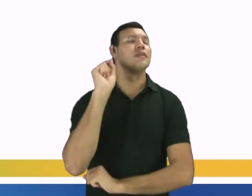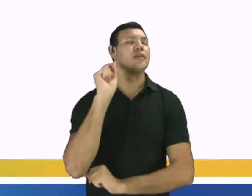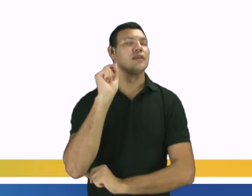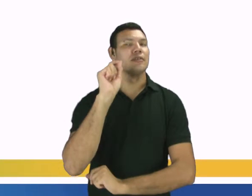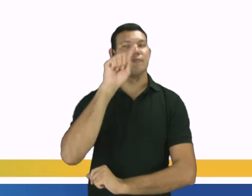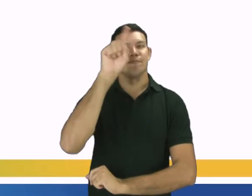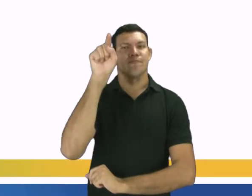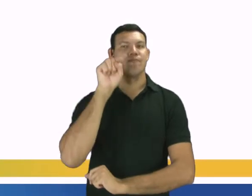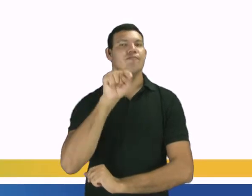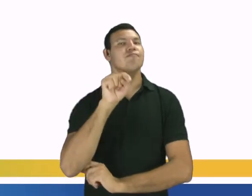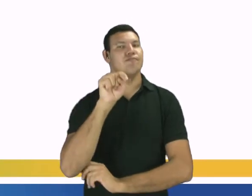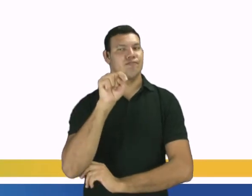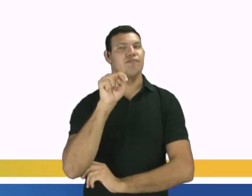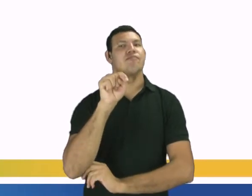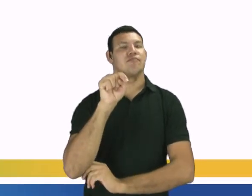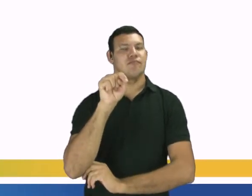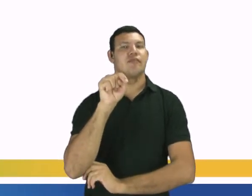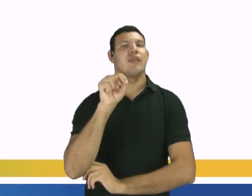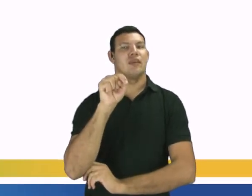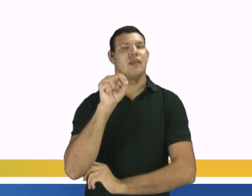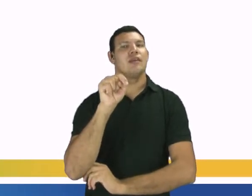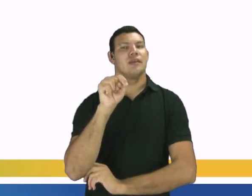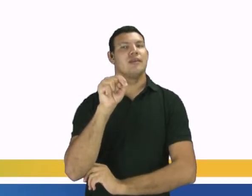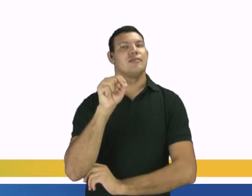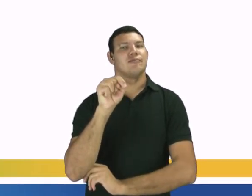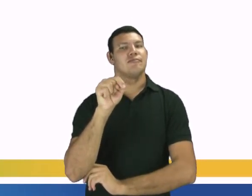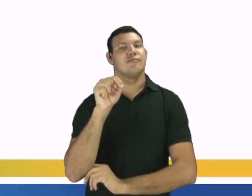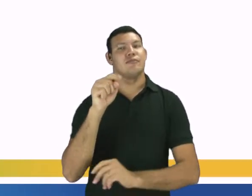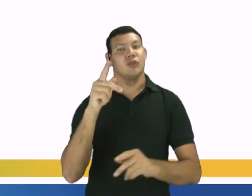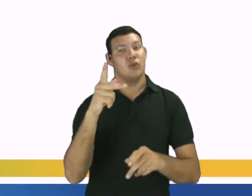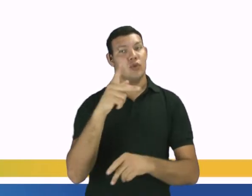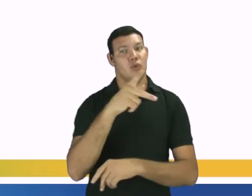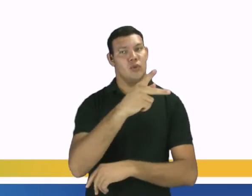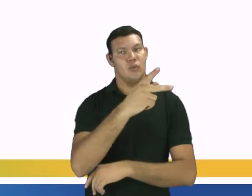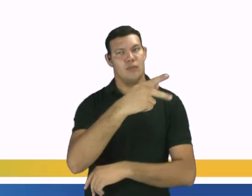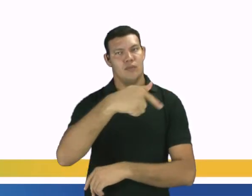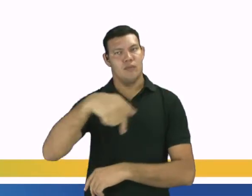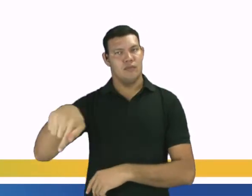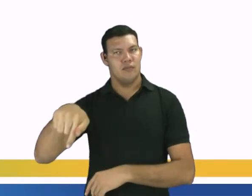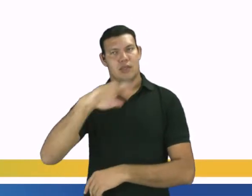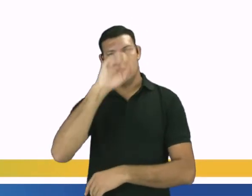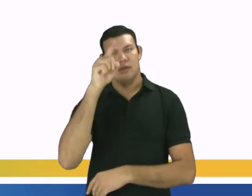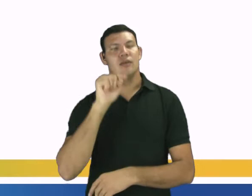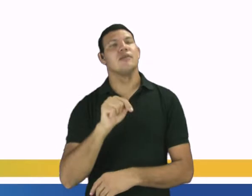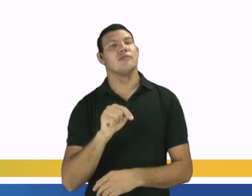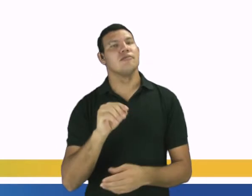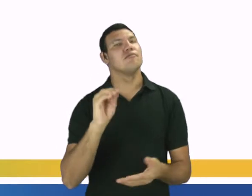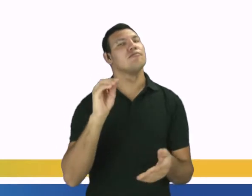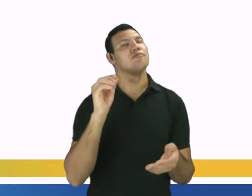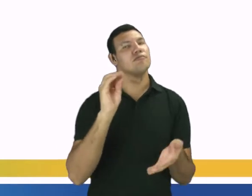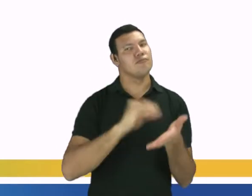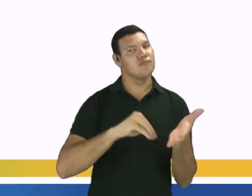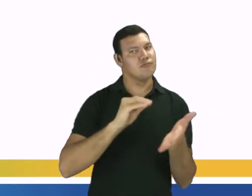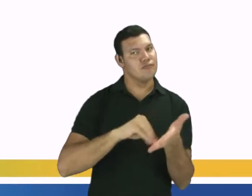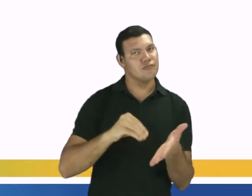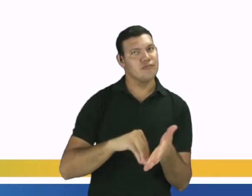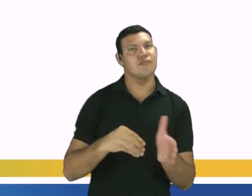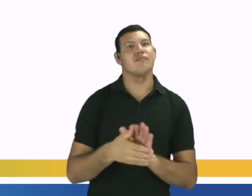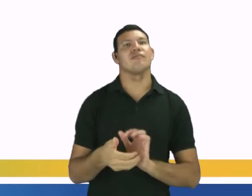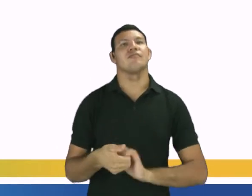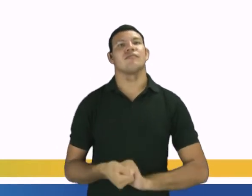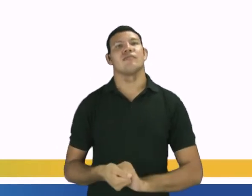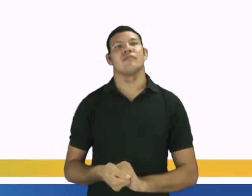que nós também temos o pronome interrogativo que deve estar acentuado? E aí essa é a imperfeição que tinha nessa